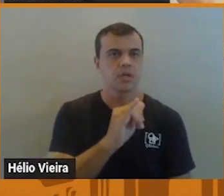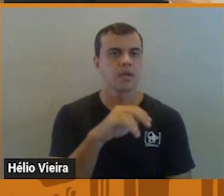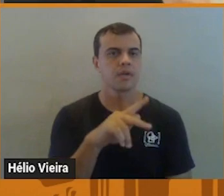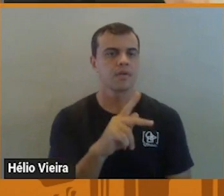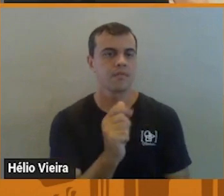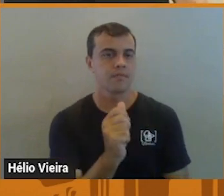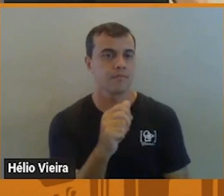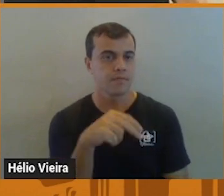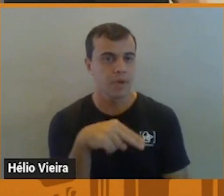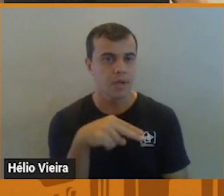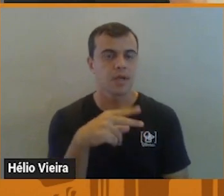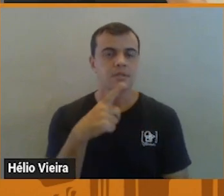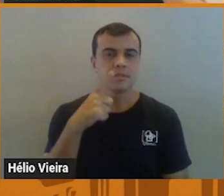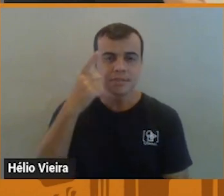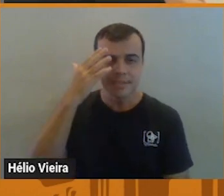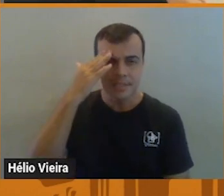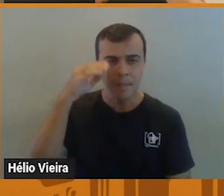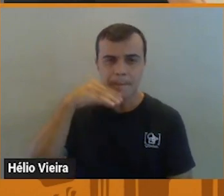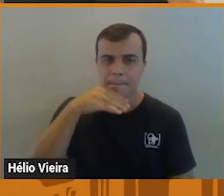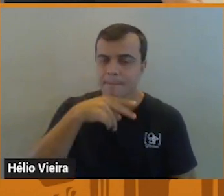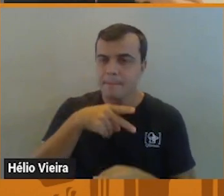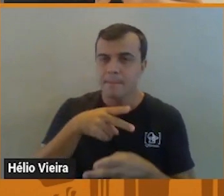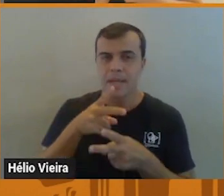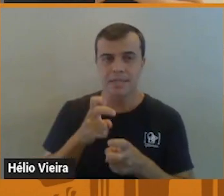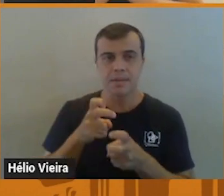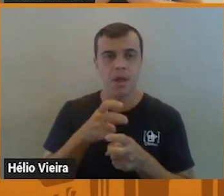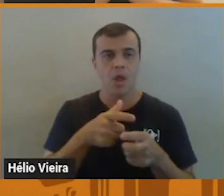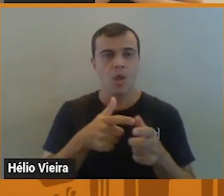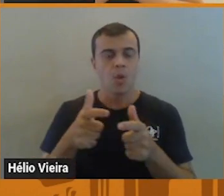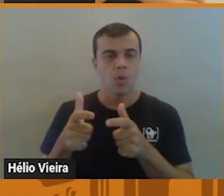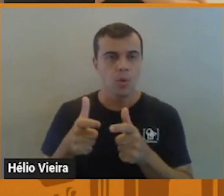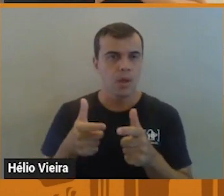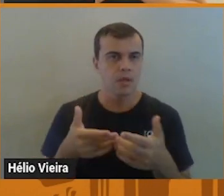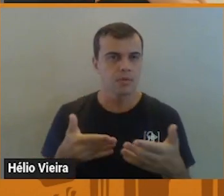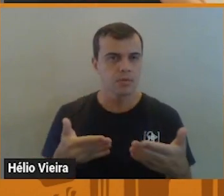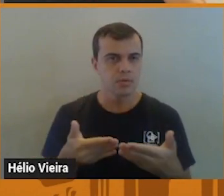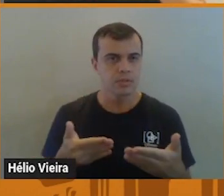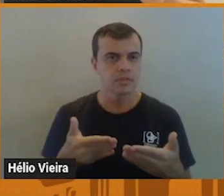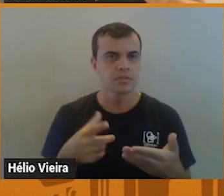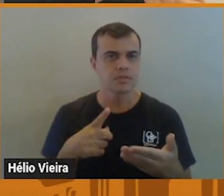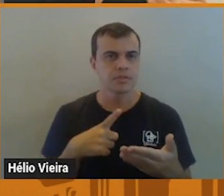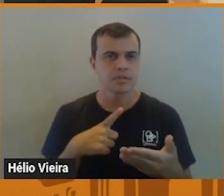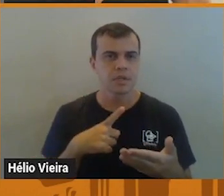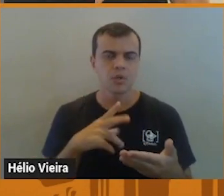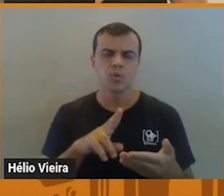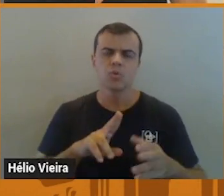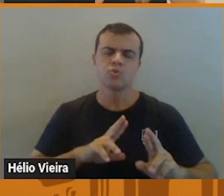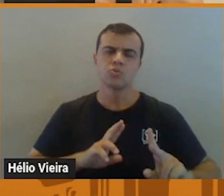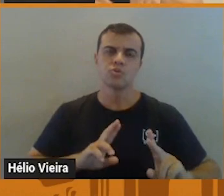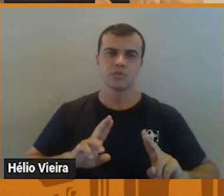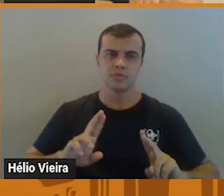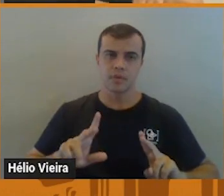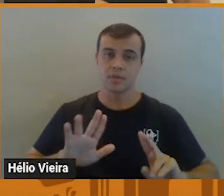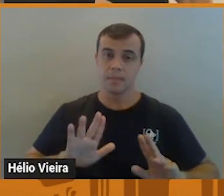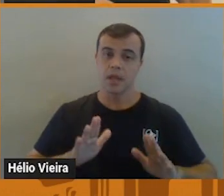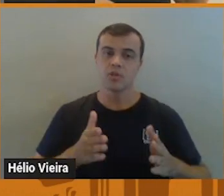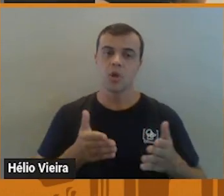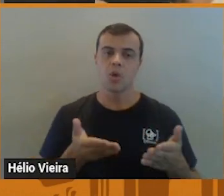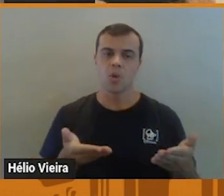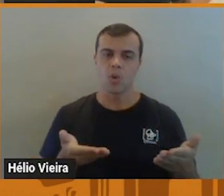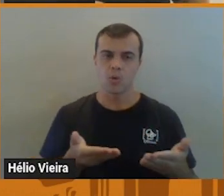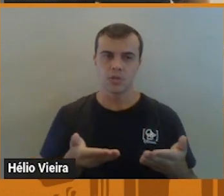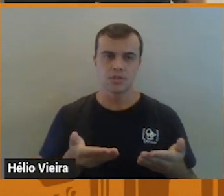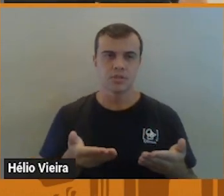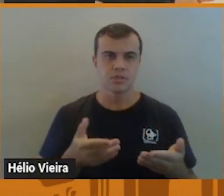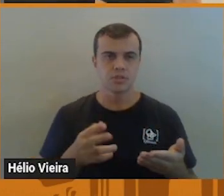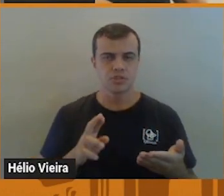Então, assim, para eles perceberem que esses lugares hoje têm usos diferentes, mas que hoje,